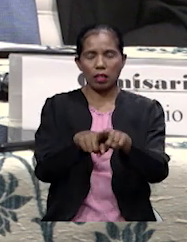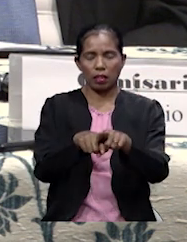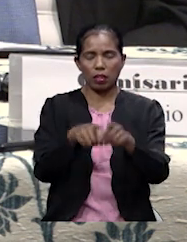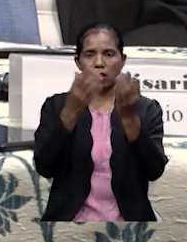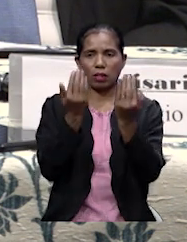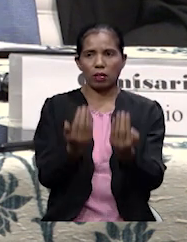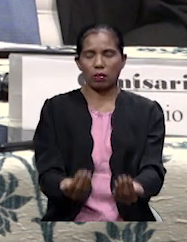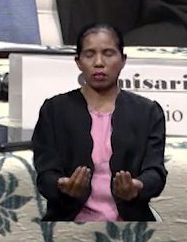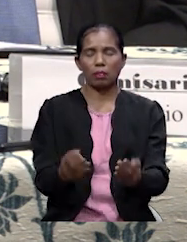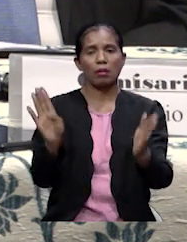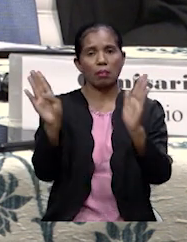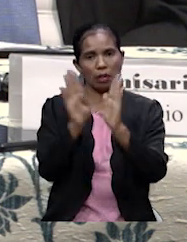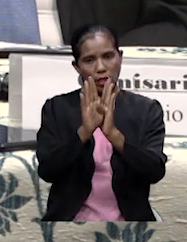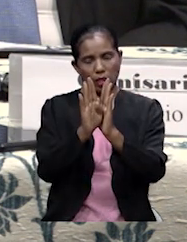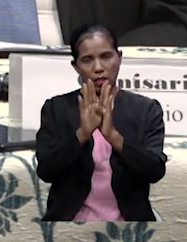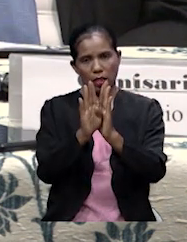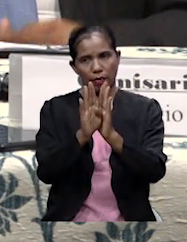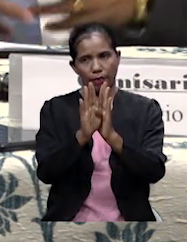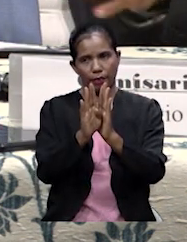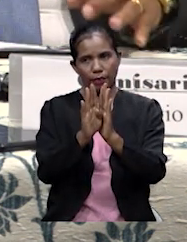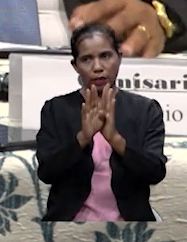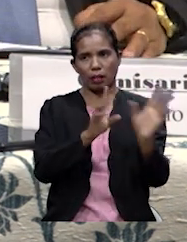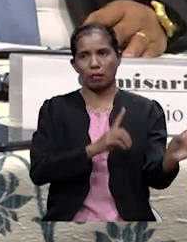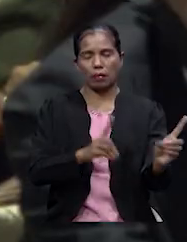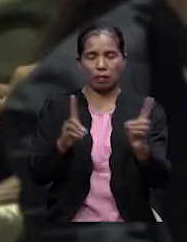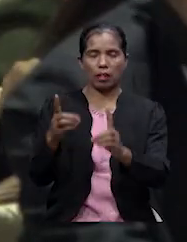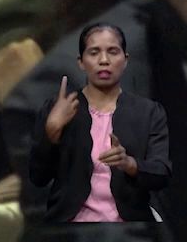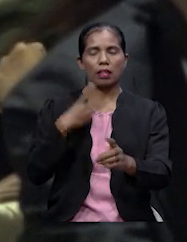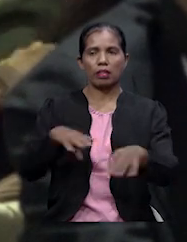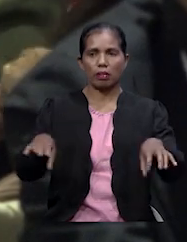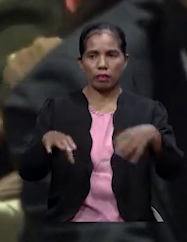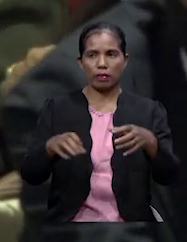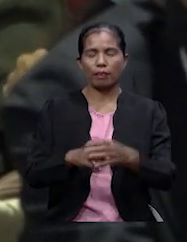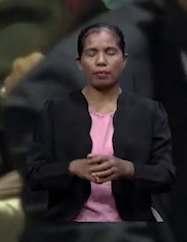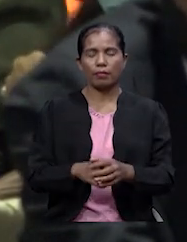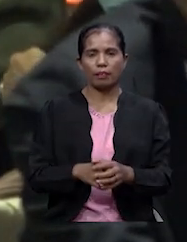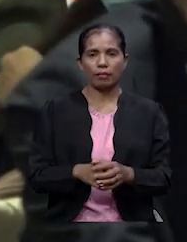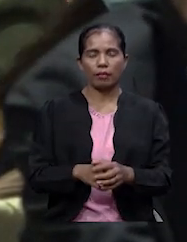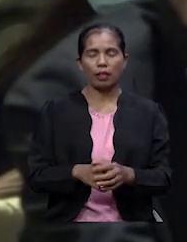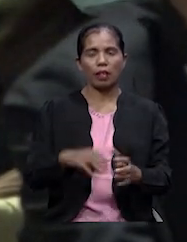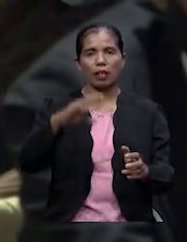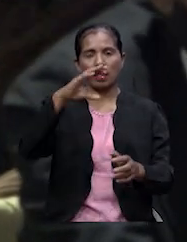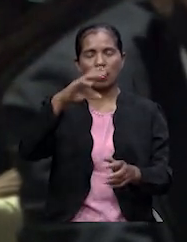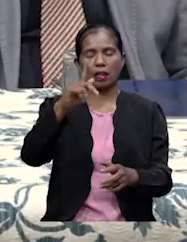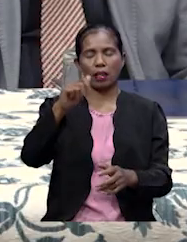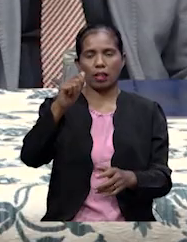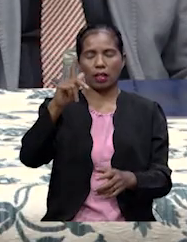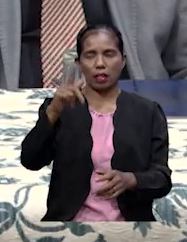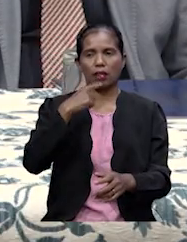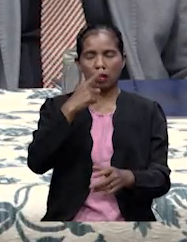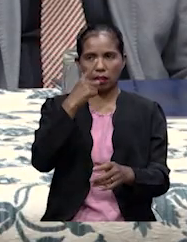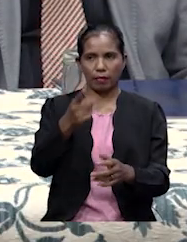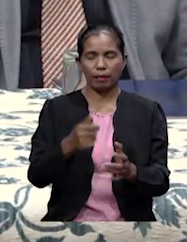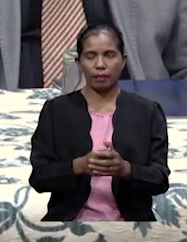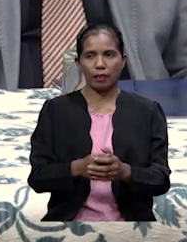sai falando essa barreira para tu vele, não sei, implementa ita nesse serviço. Comissário Comissão Anticorrupção, Sérgio Ornai Hatete,